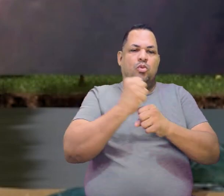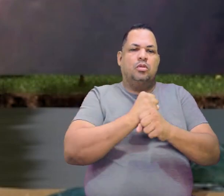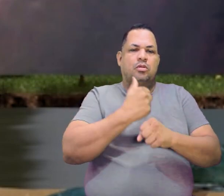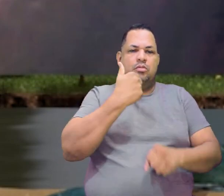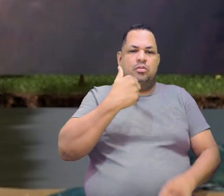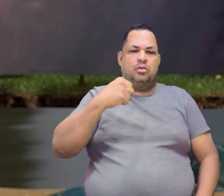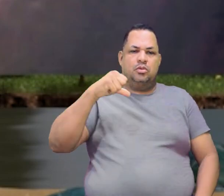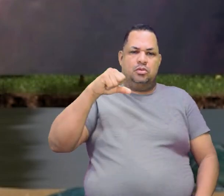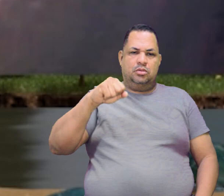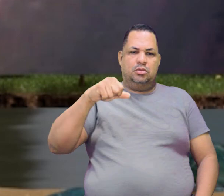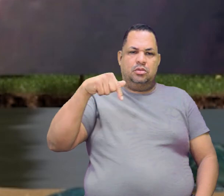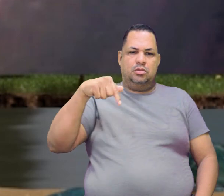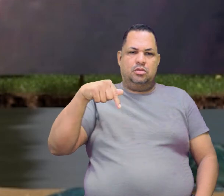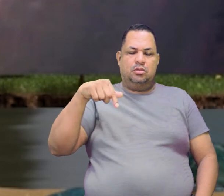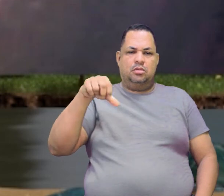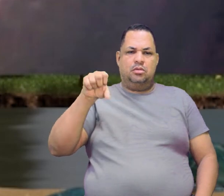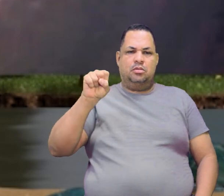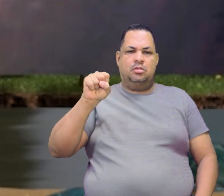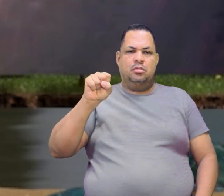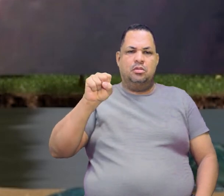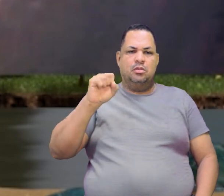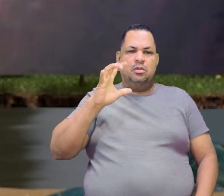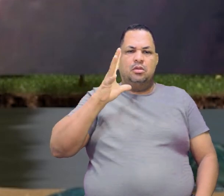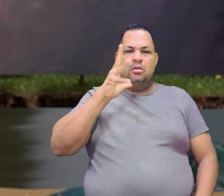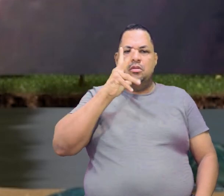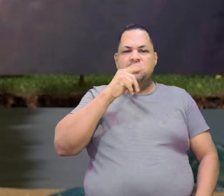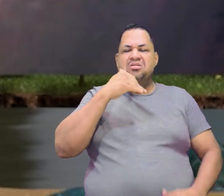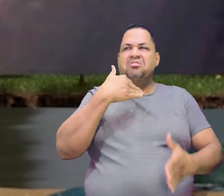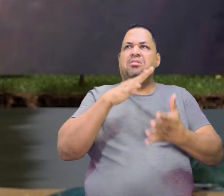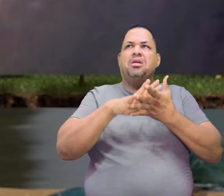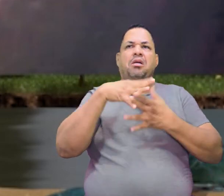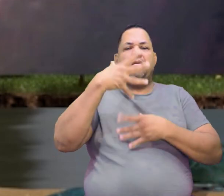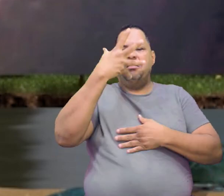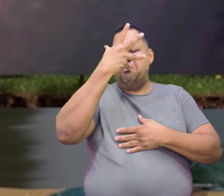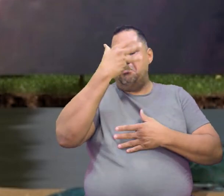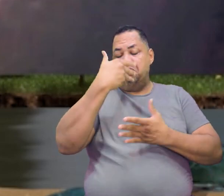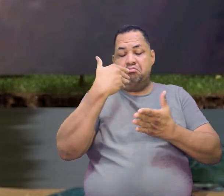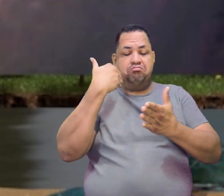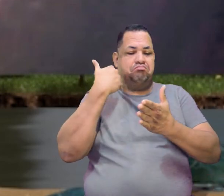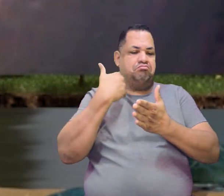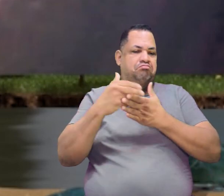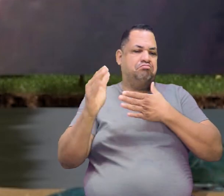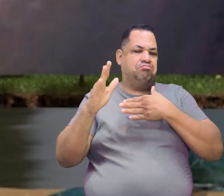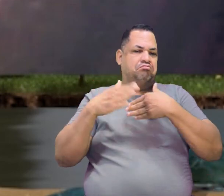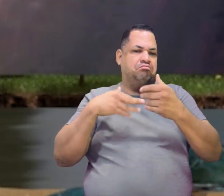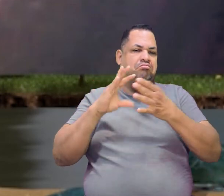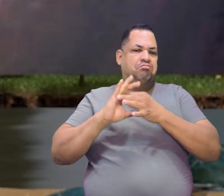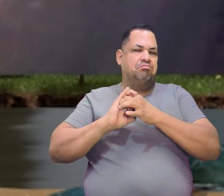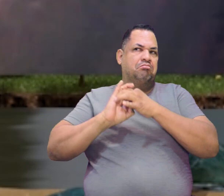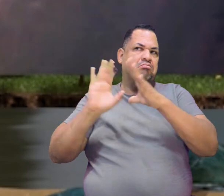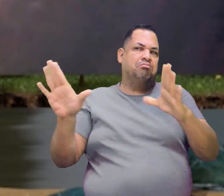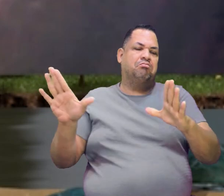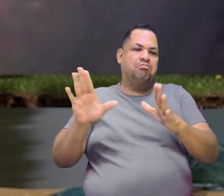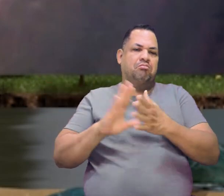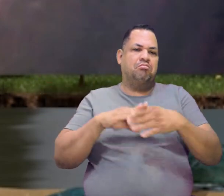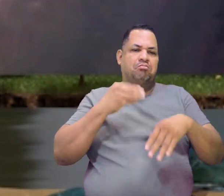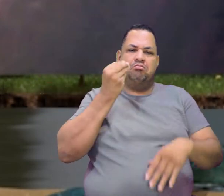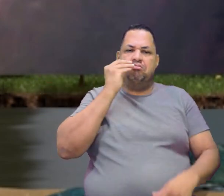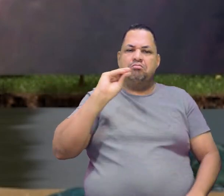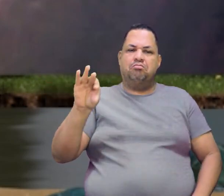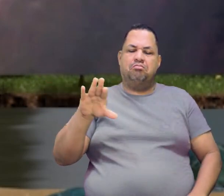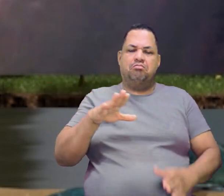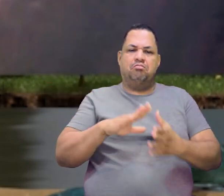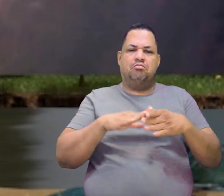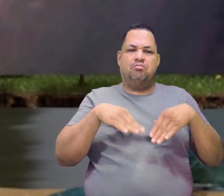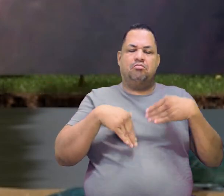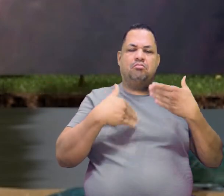1878. E ela passa esse tempo todo esquecida. Quando, em